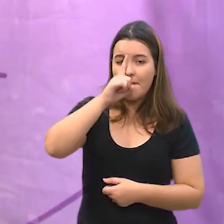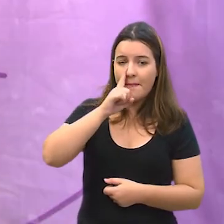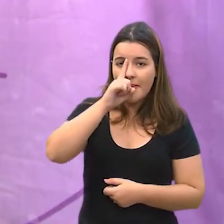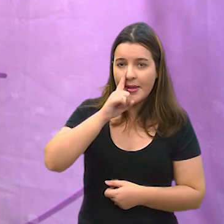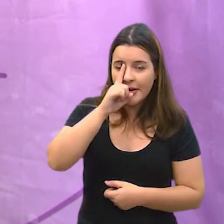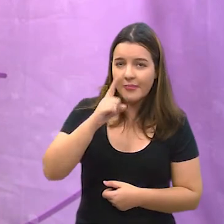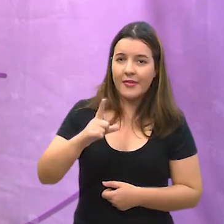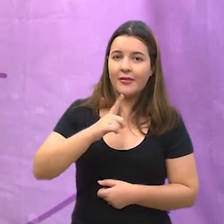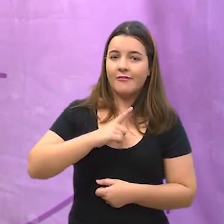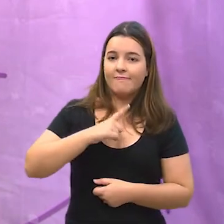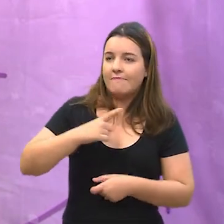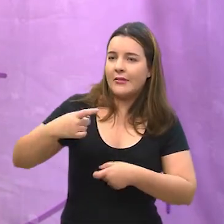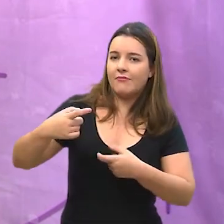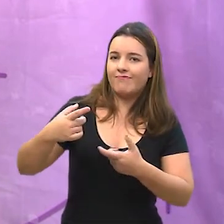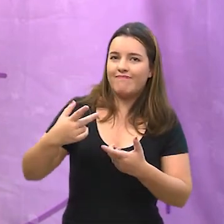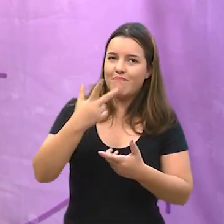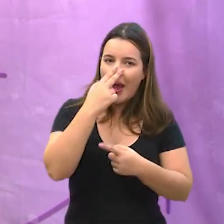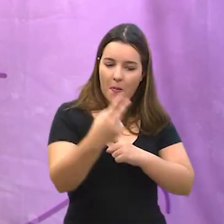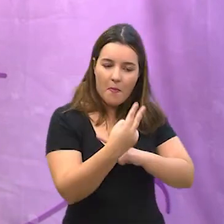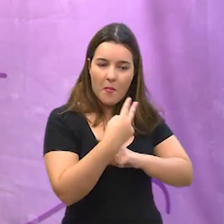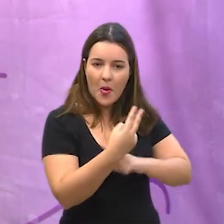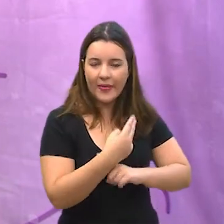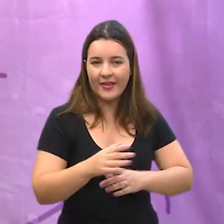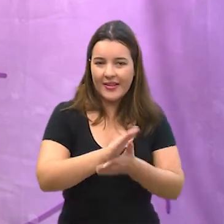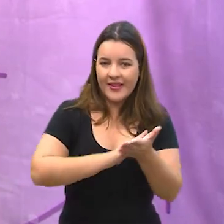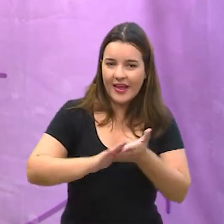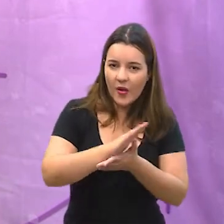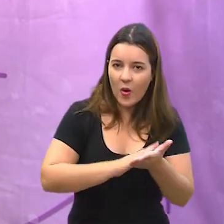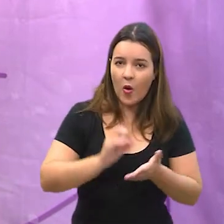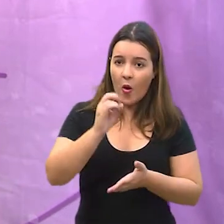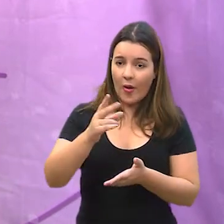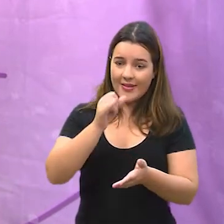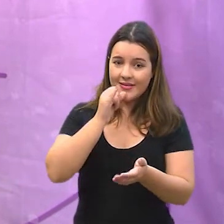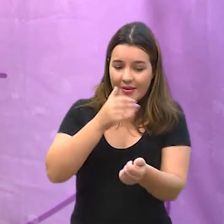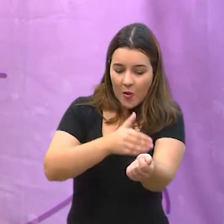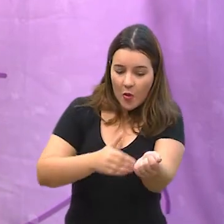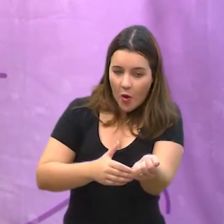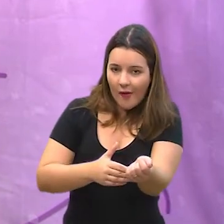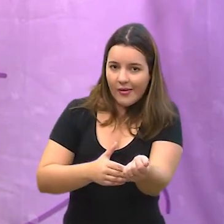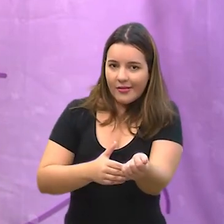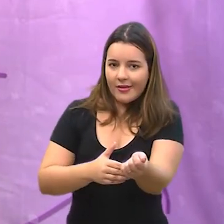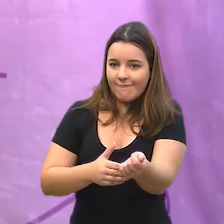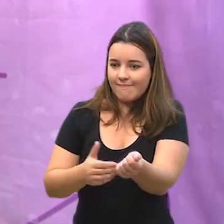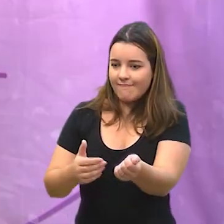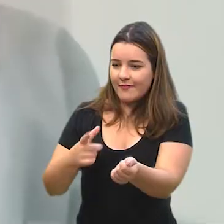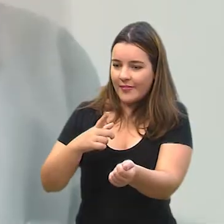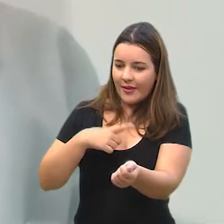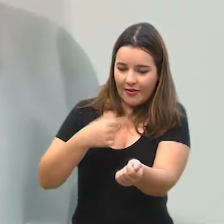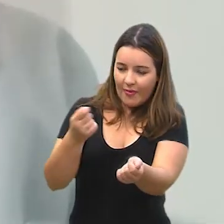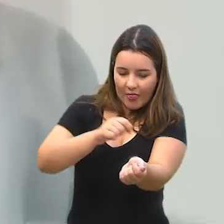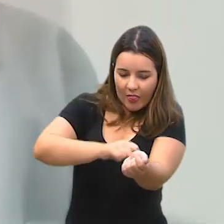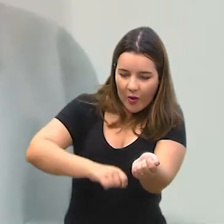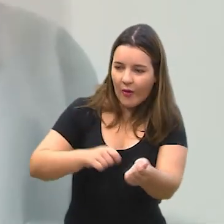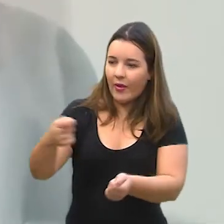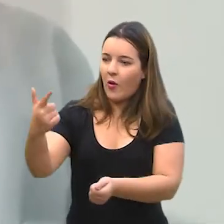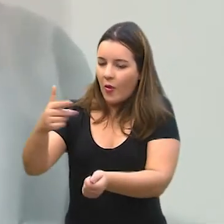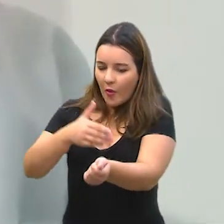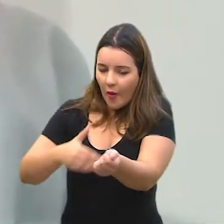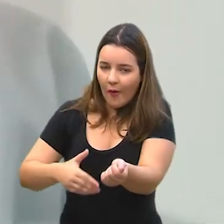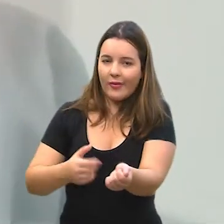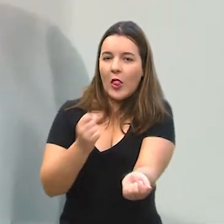Então, na verdade, as pessoas que têm o HIV e que tratam adequadamente, a gente consegue reduzir bastante